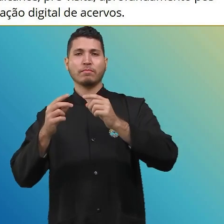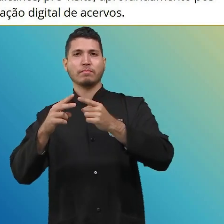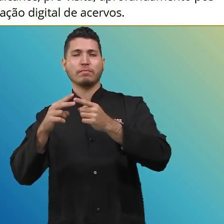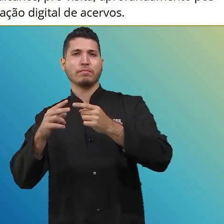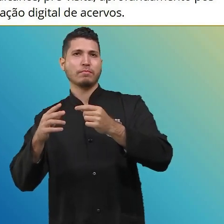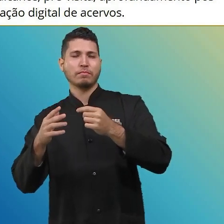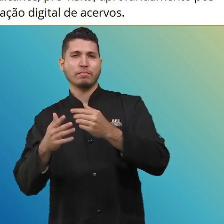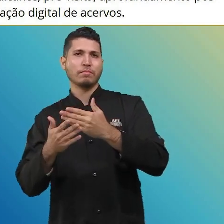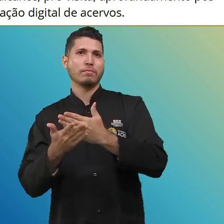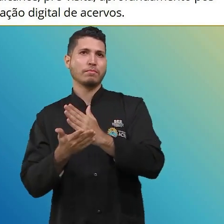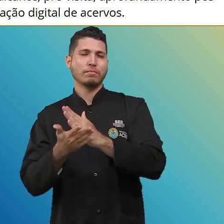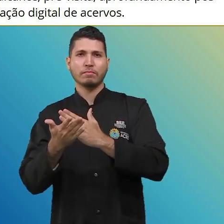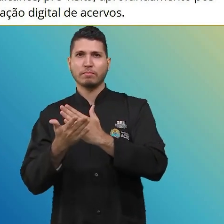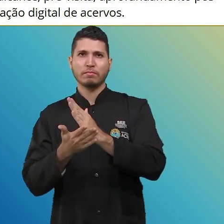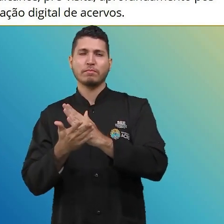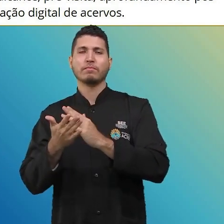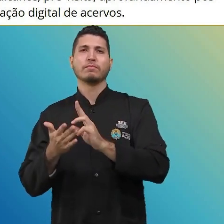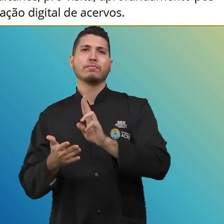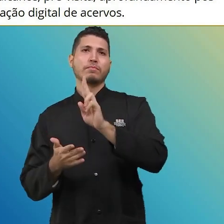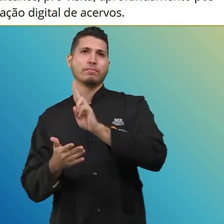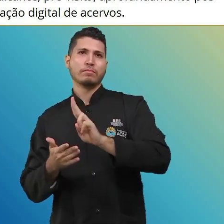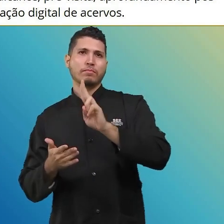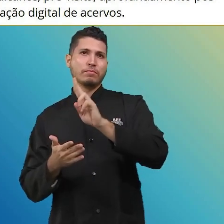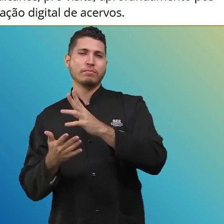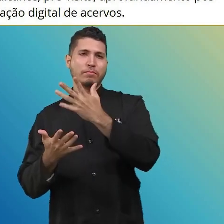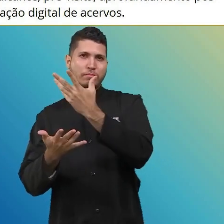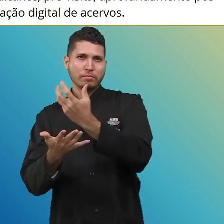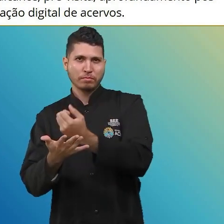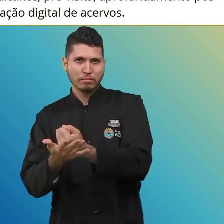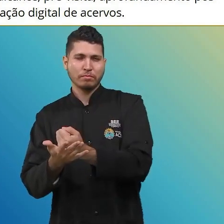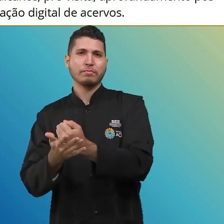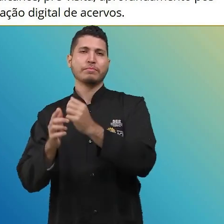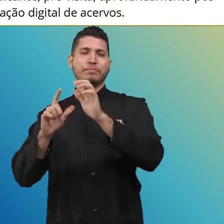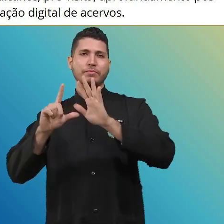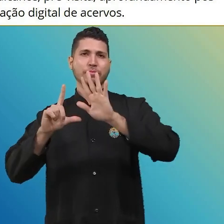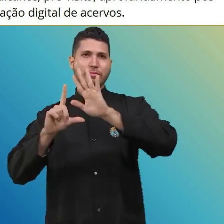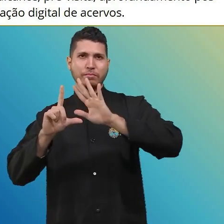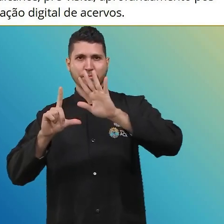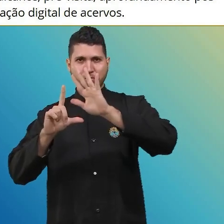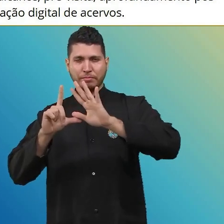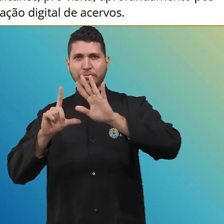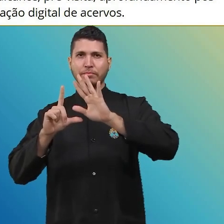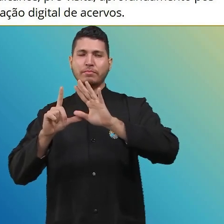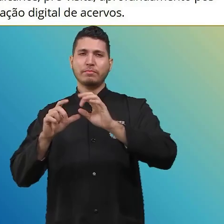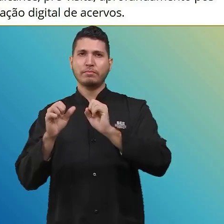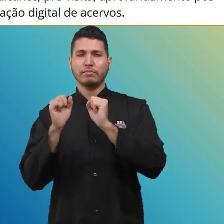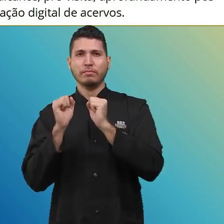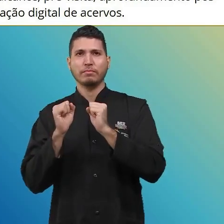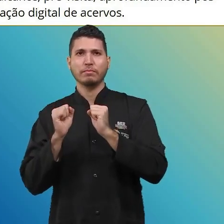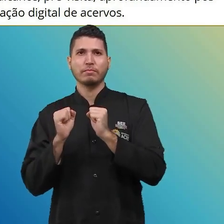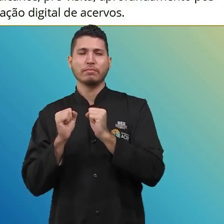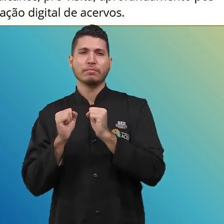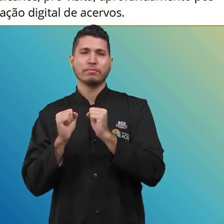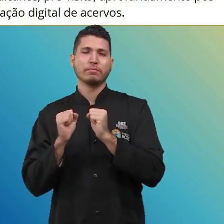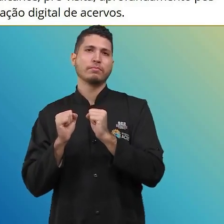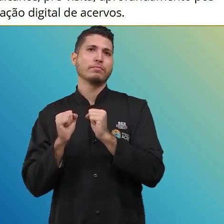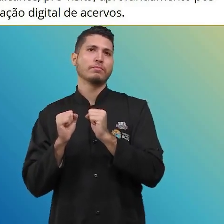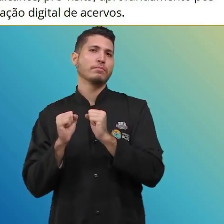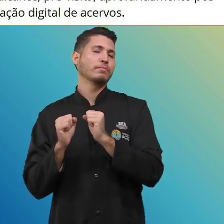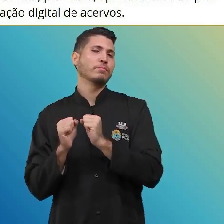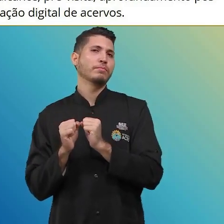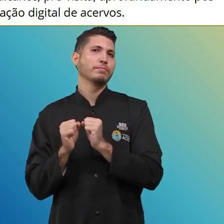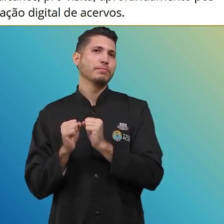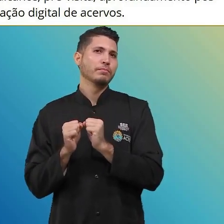ser recriadas com o uso de aplicativos, de plataforma digital, para poder fazer com